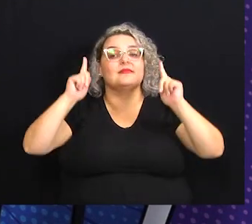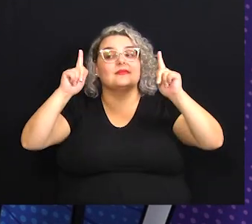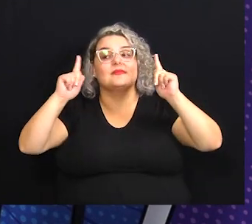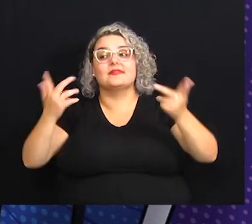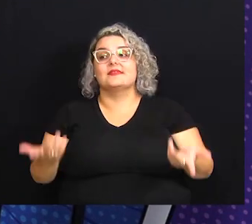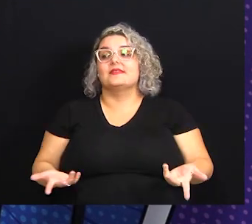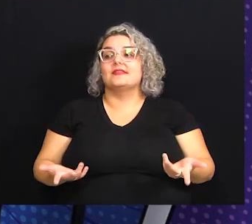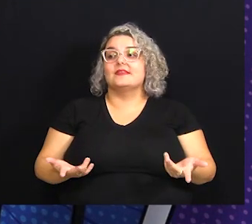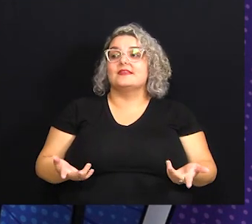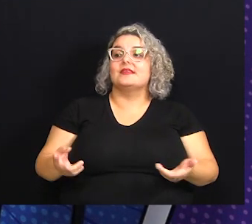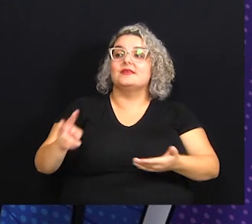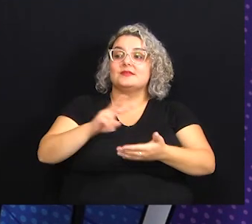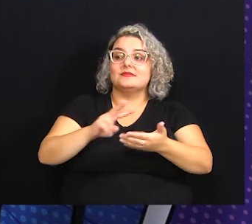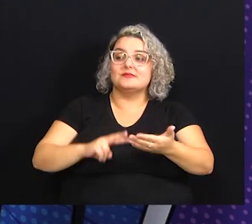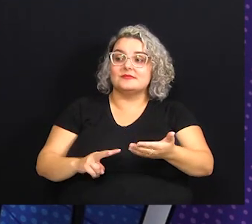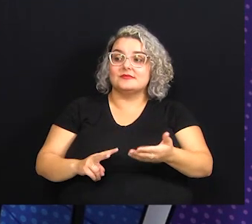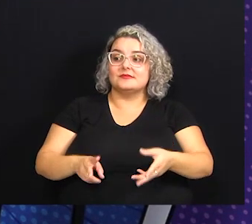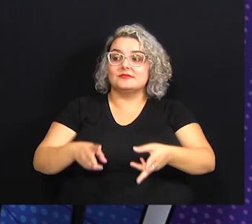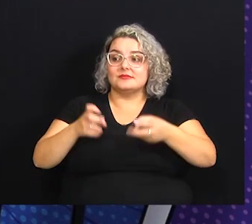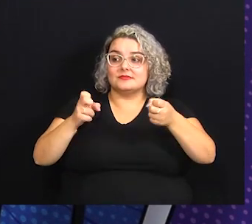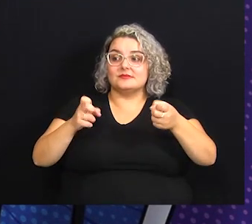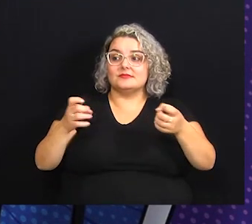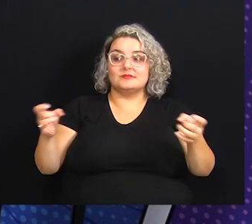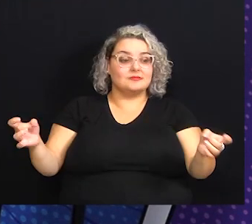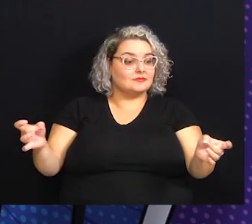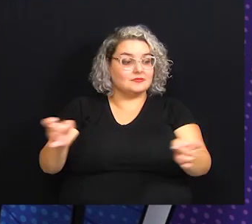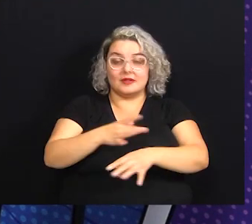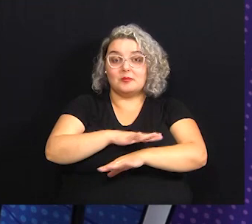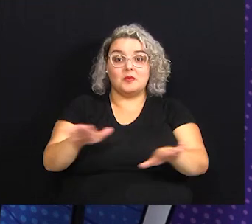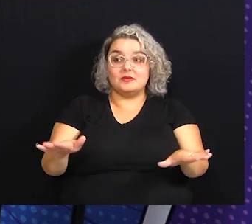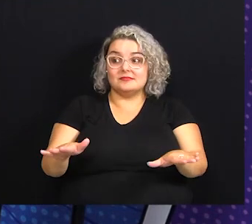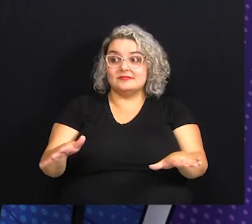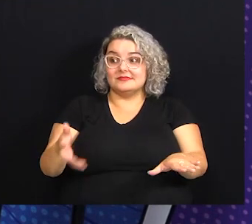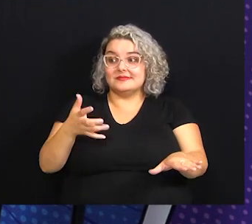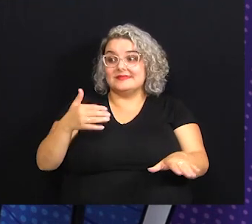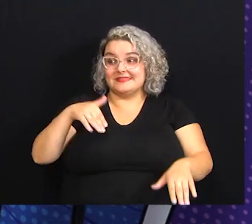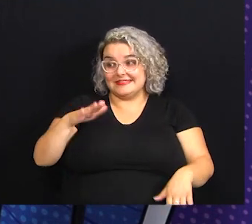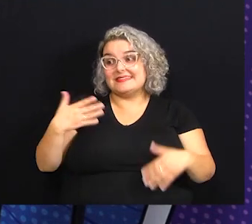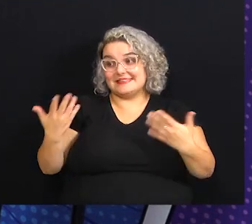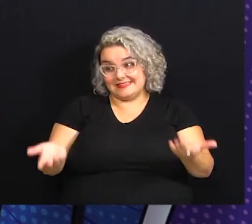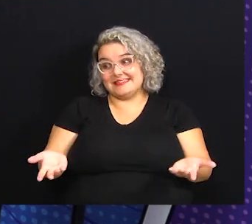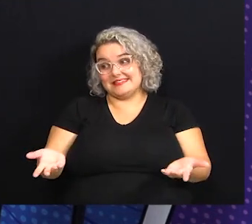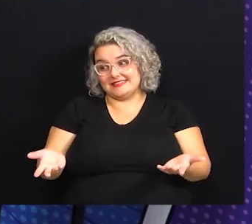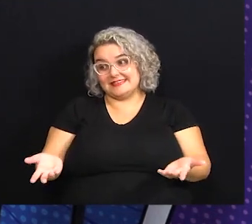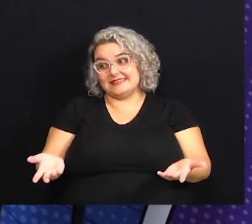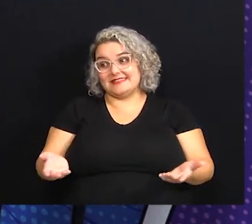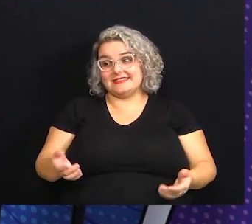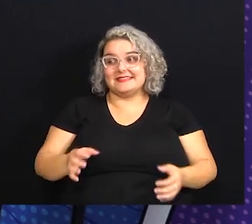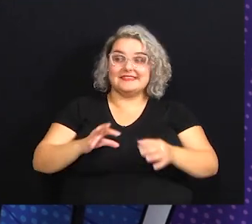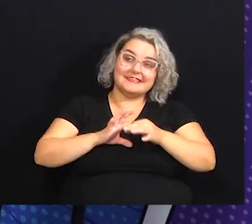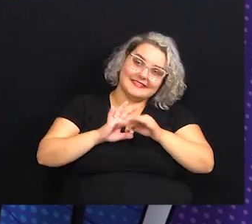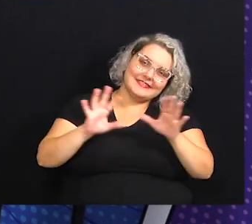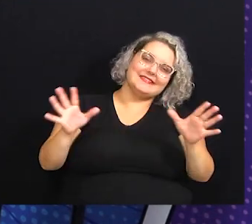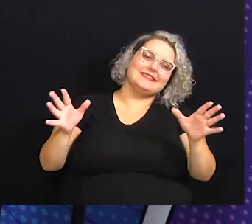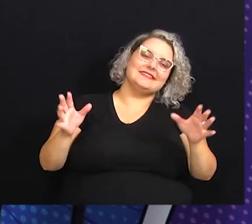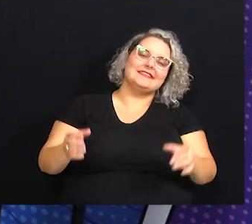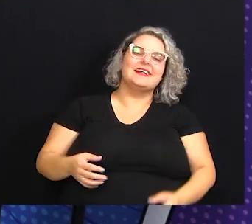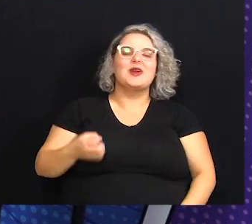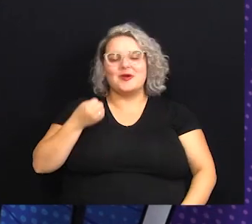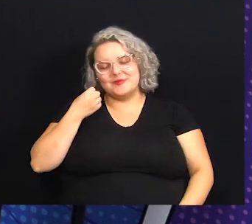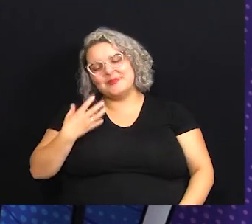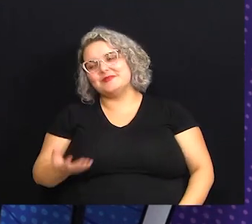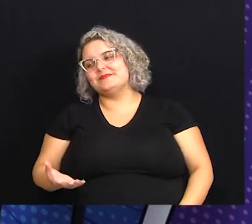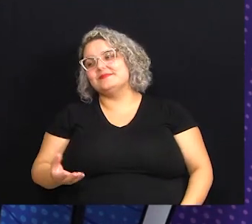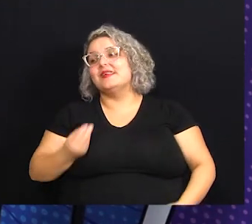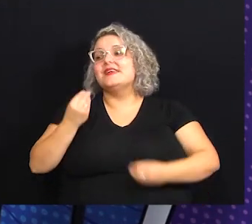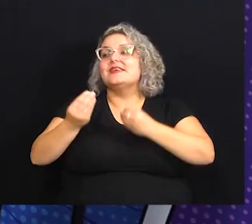divertir. E como os meus leitores falam, quando você perceber, o livro já passou e você quer mais. Então, fiquem aí atentos, vale muito a